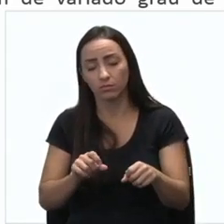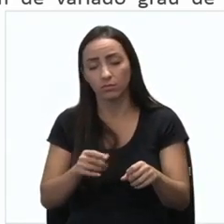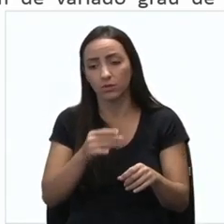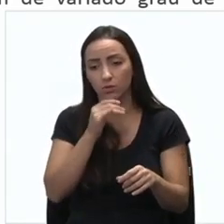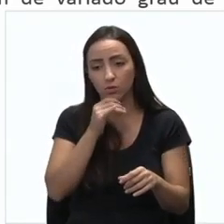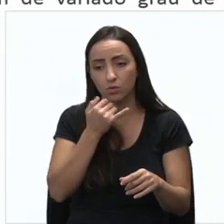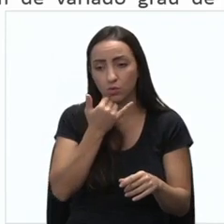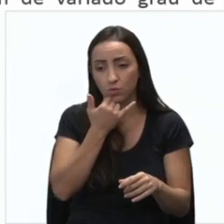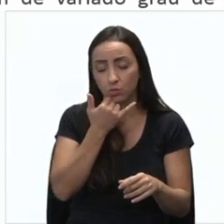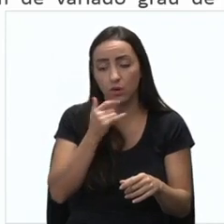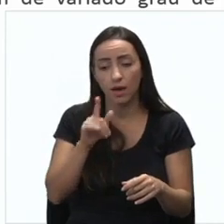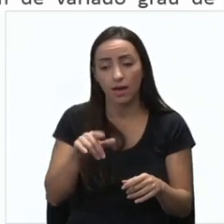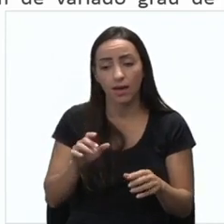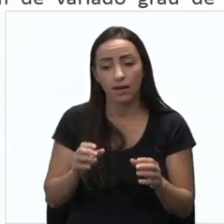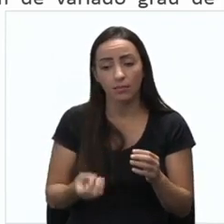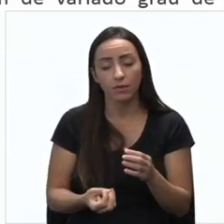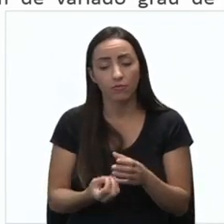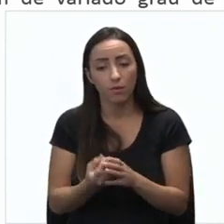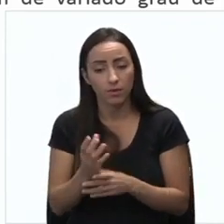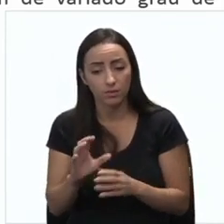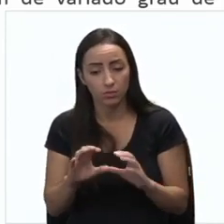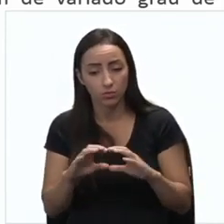equipes multiprofissionais